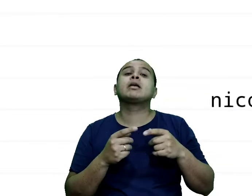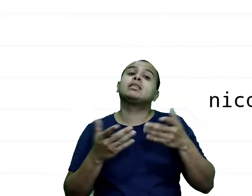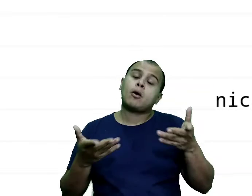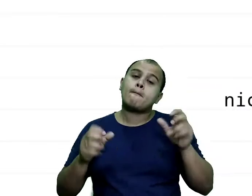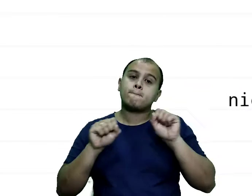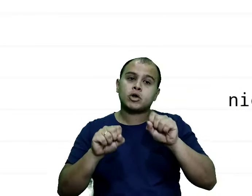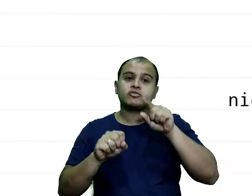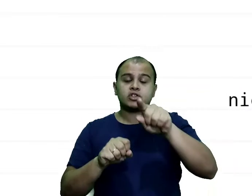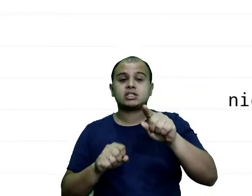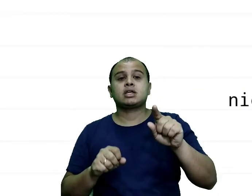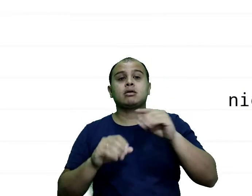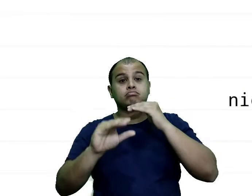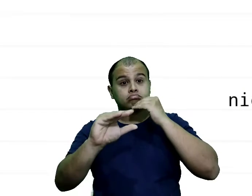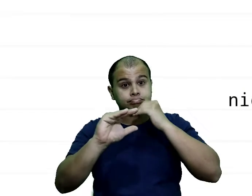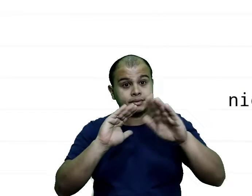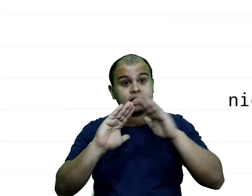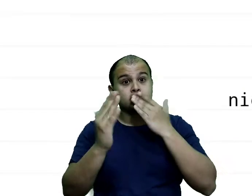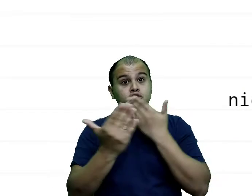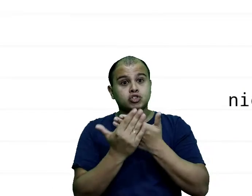escola,